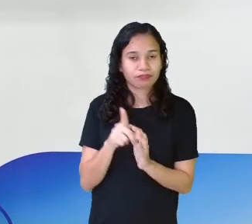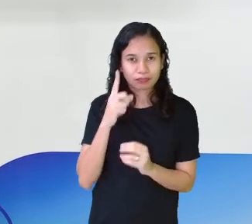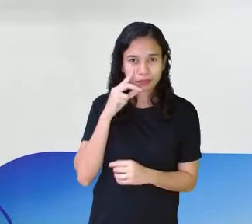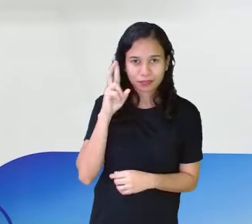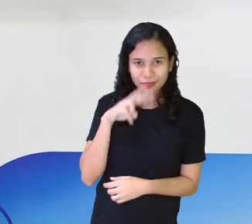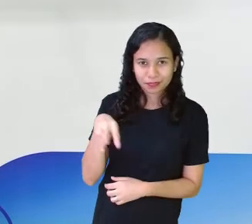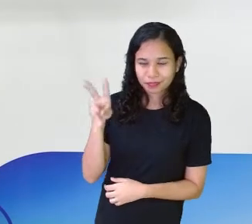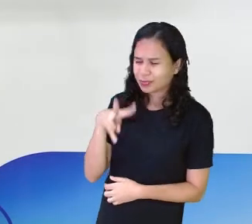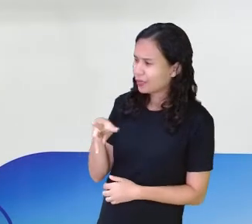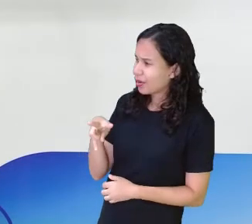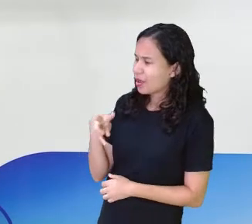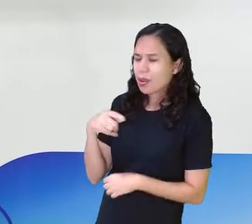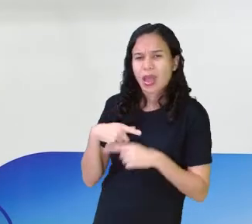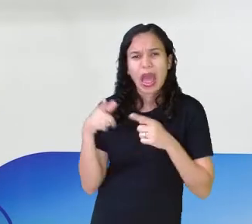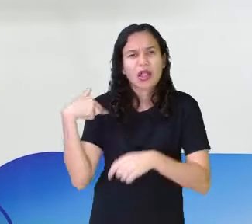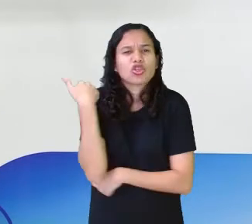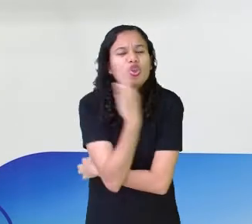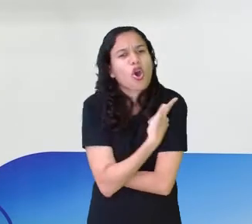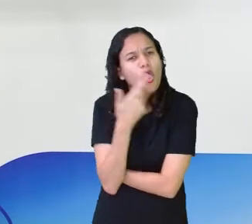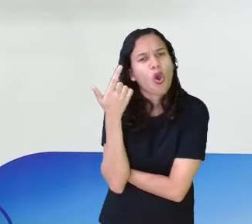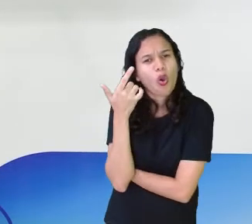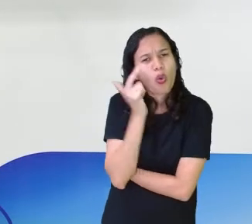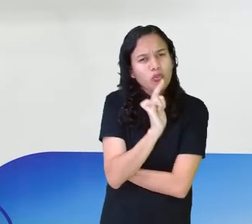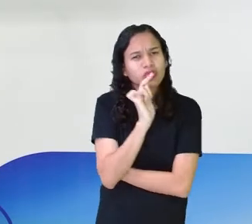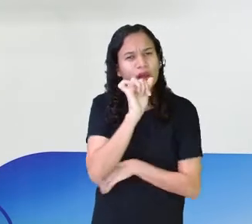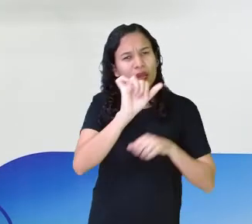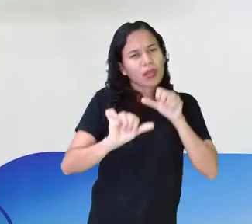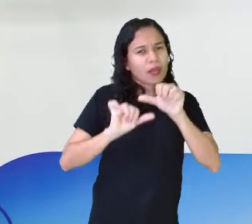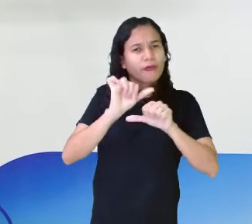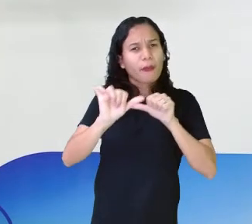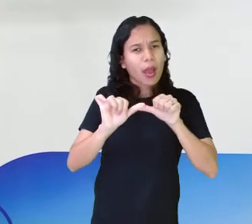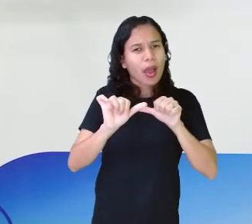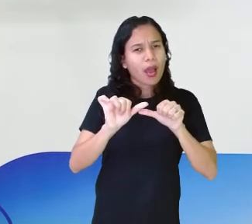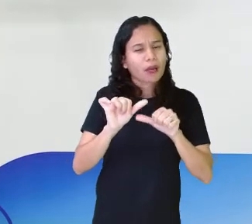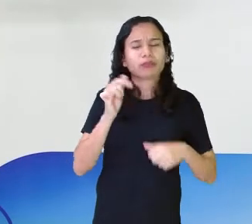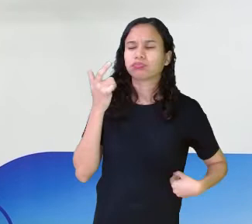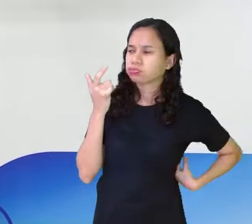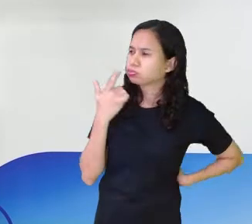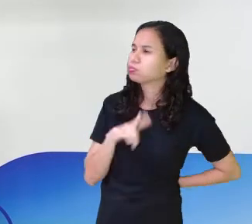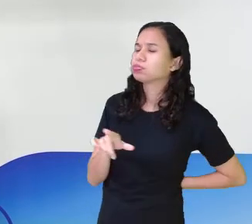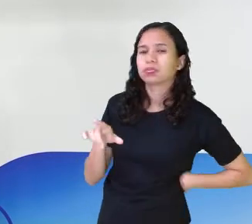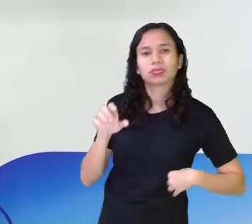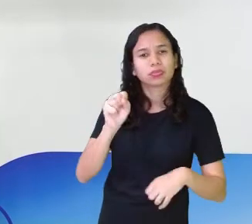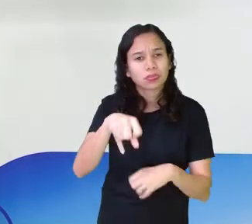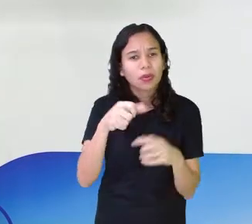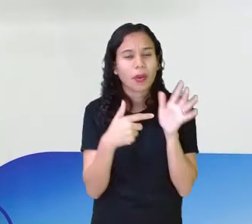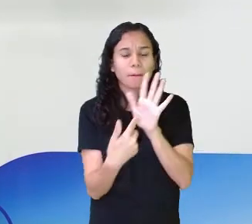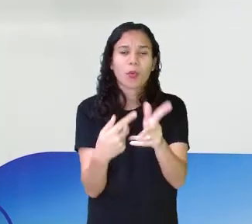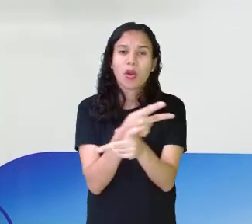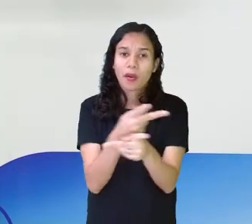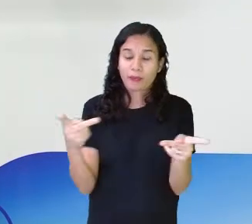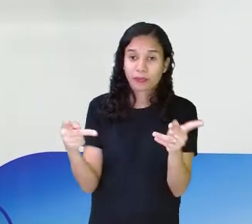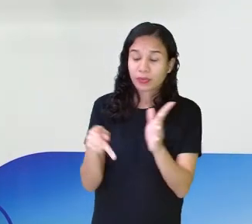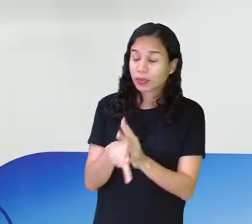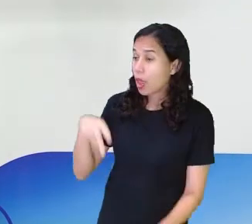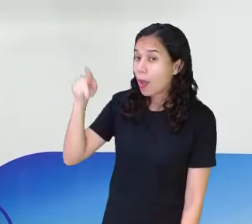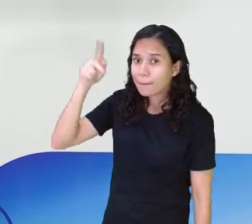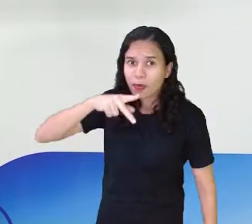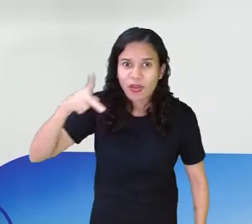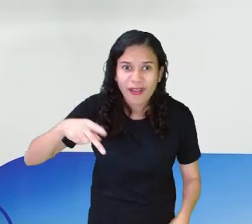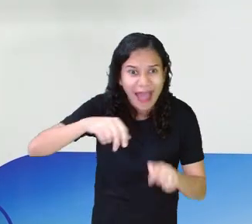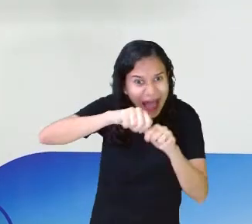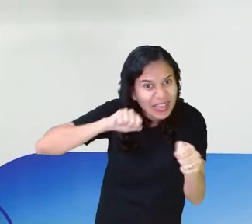dental. Será que a gente consegue planificar ela? Consegue. E eu vou mostrar para você. Professora, a senhora